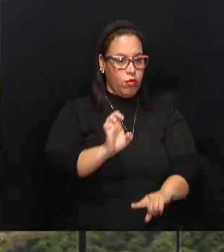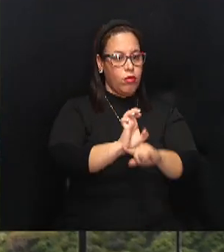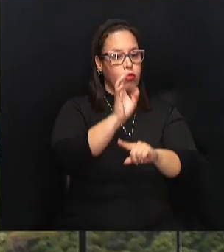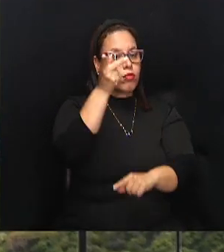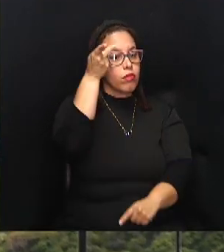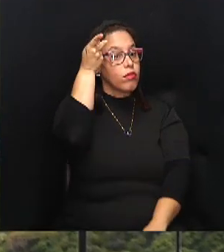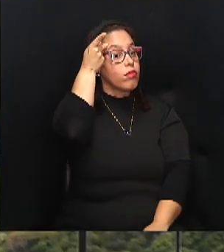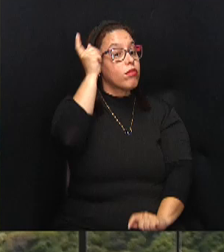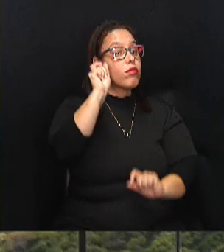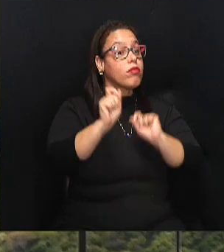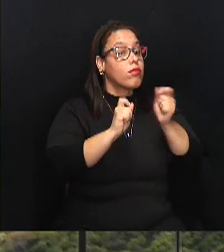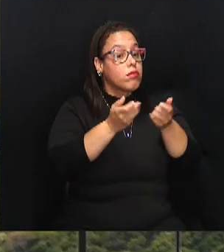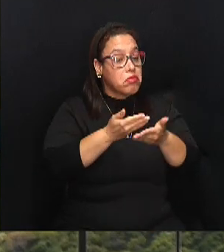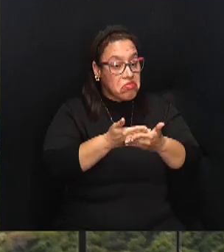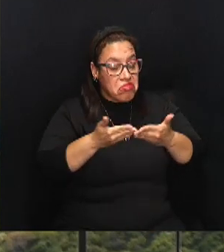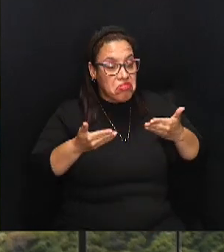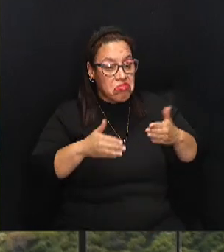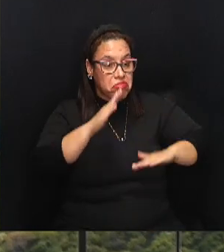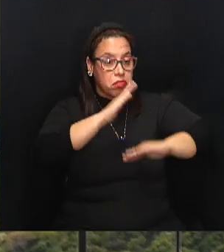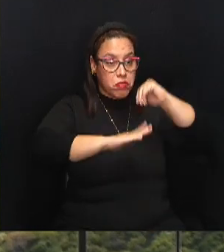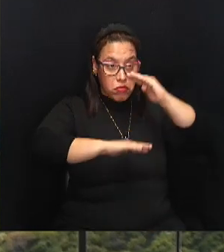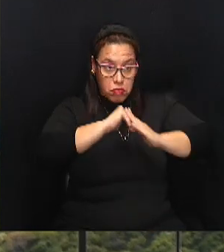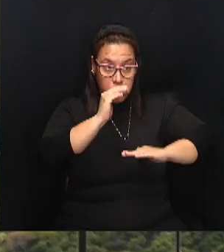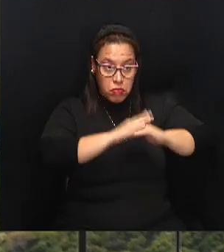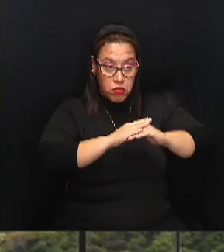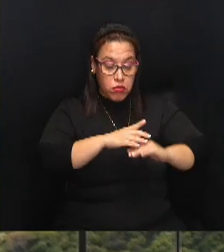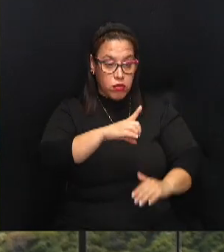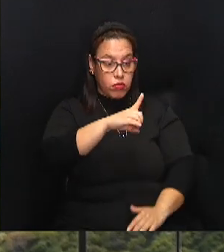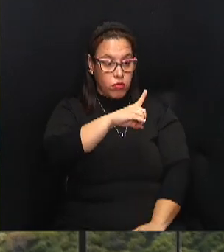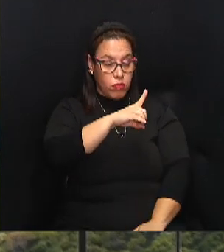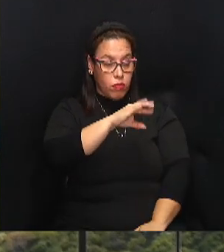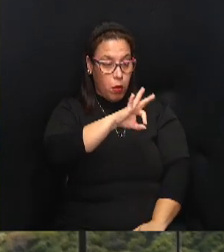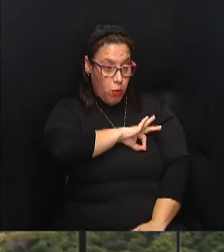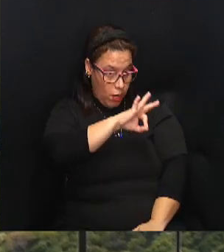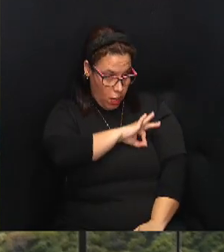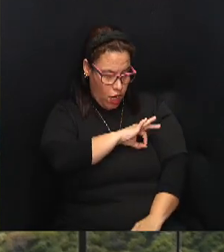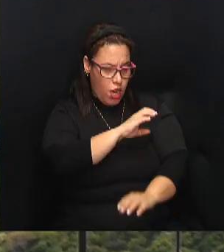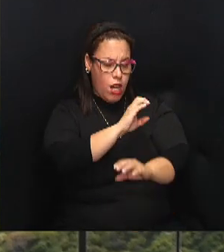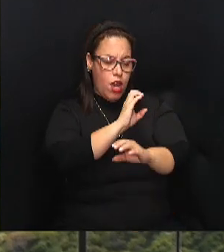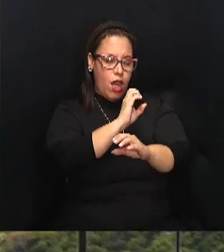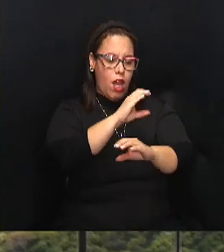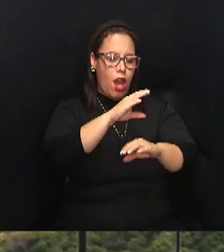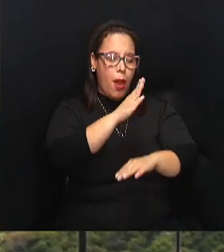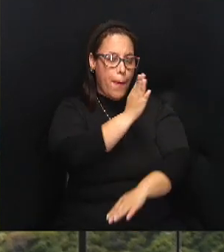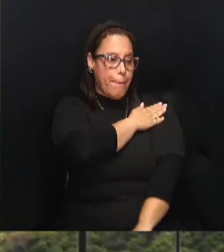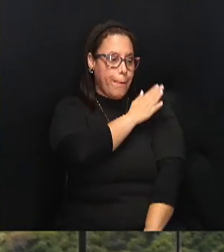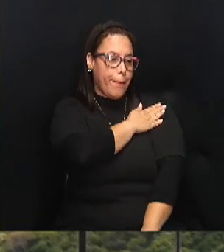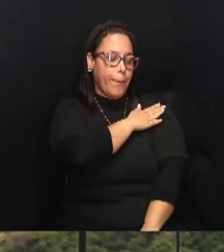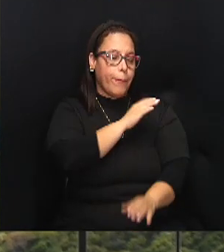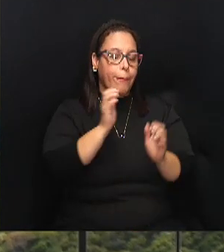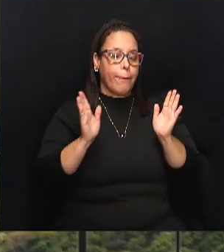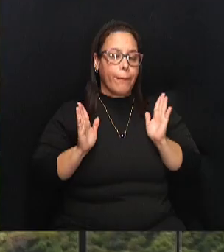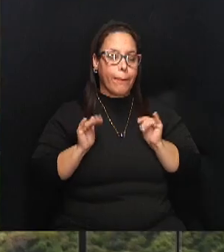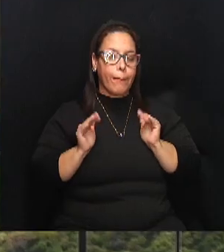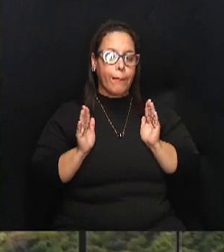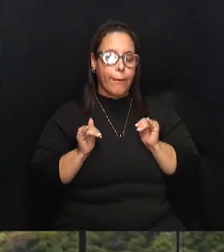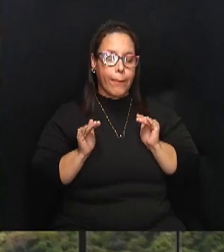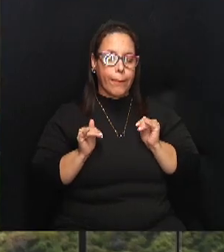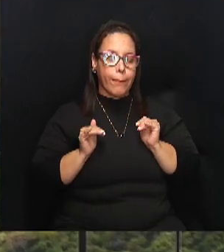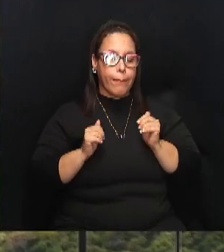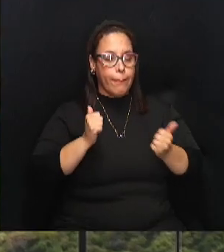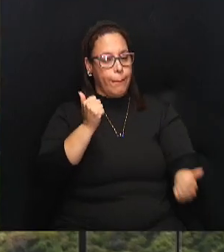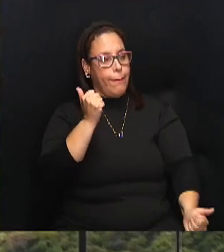Paulo para que se permita a atuação de policiais militares nos horários de folga no apoio às ações